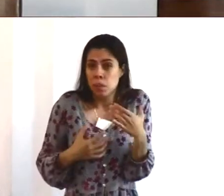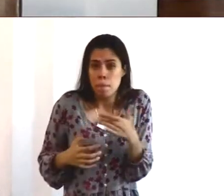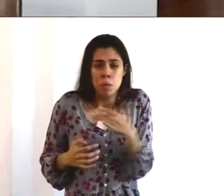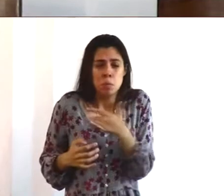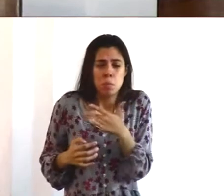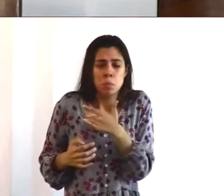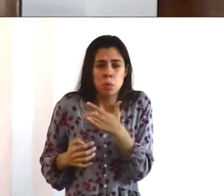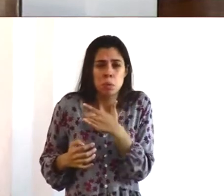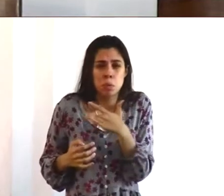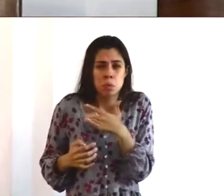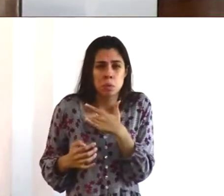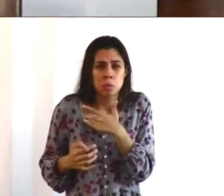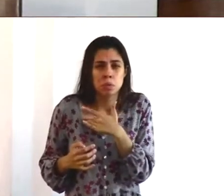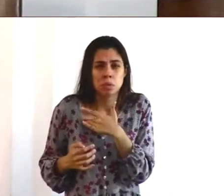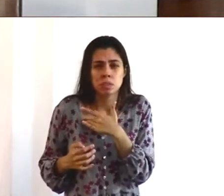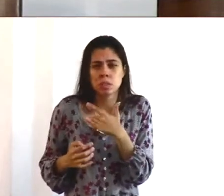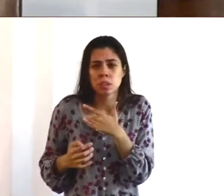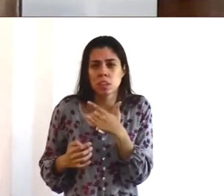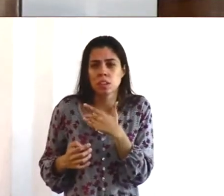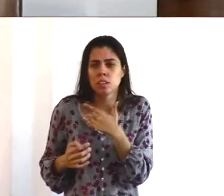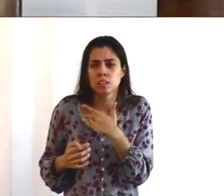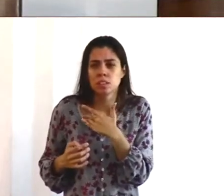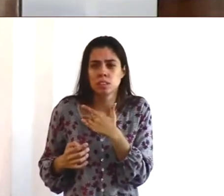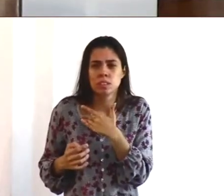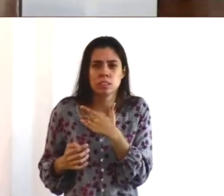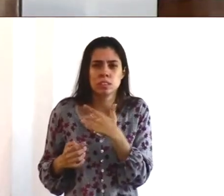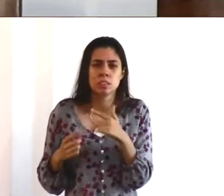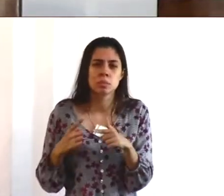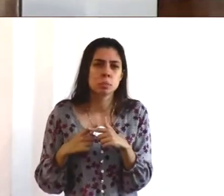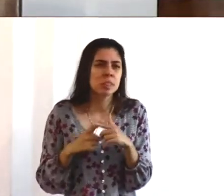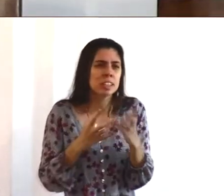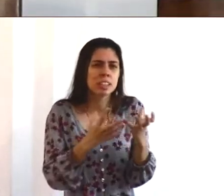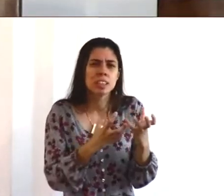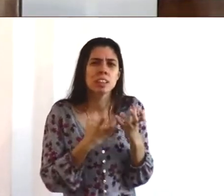porque aquilo não trouxe a satisfação que tanto